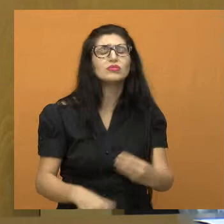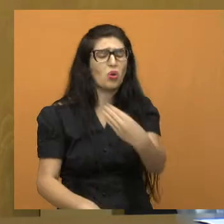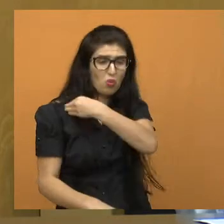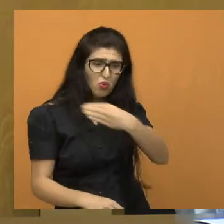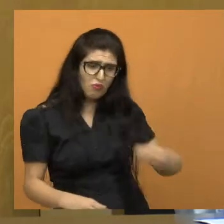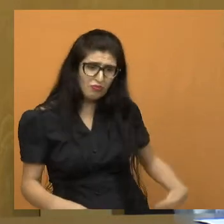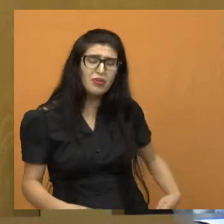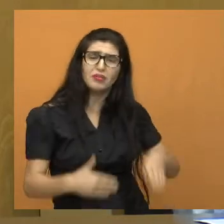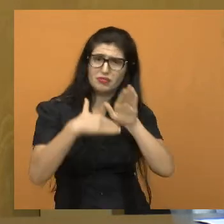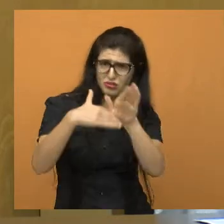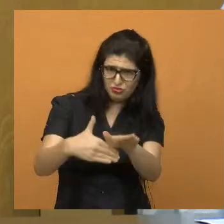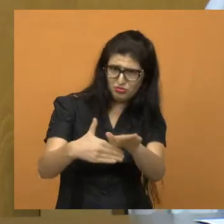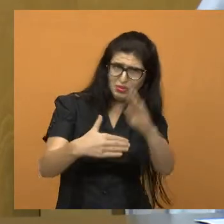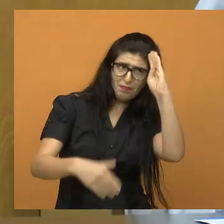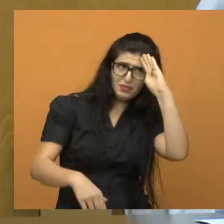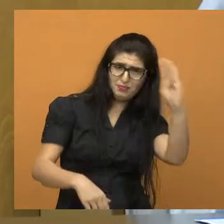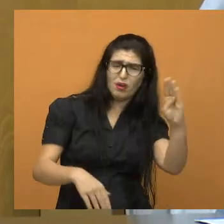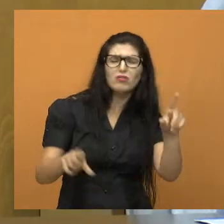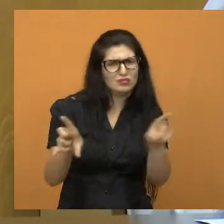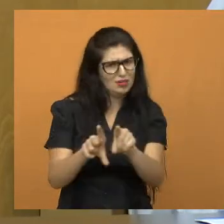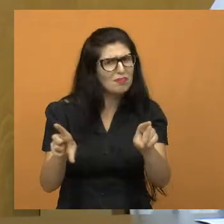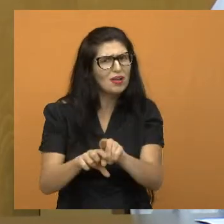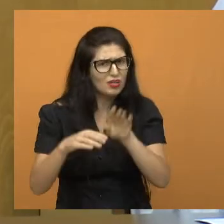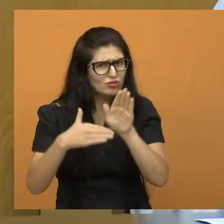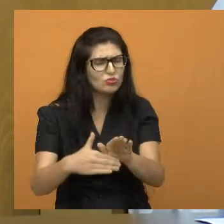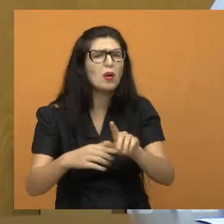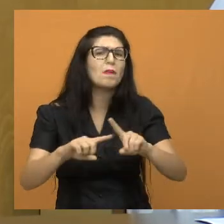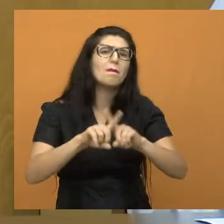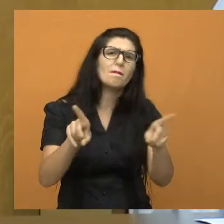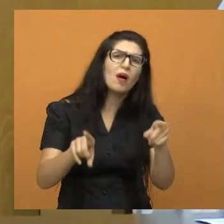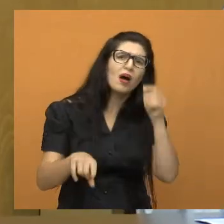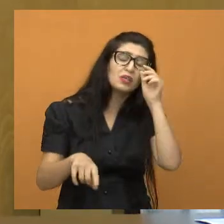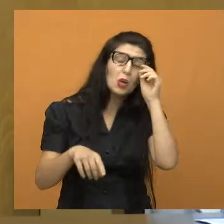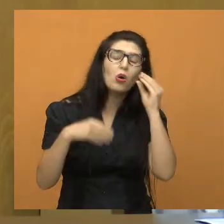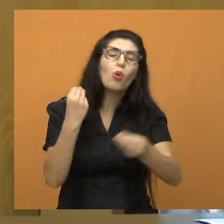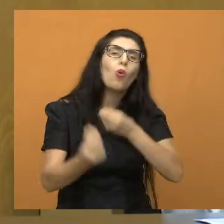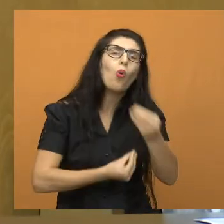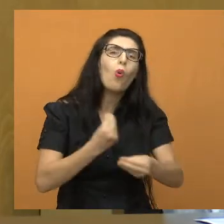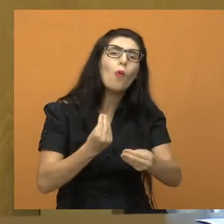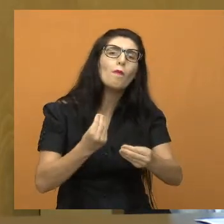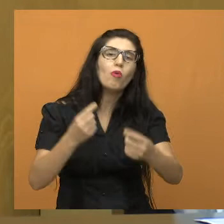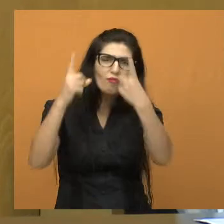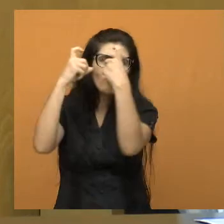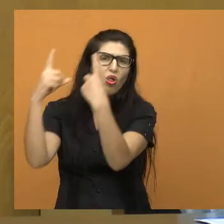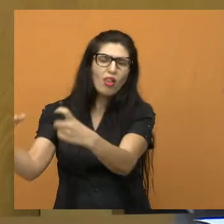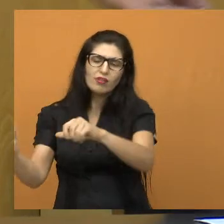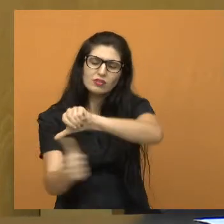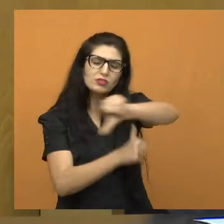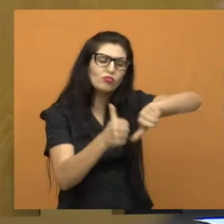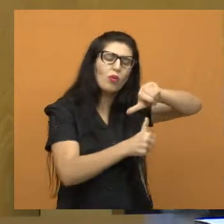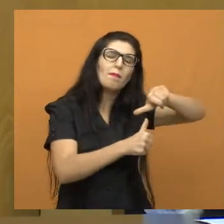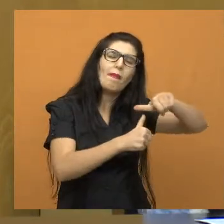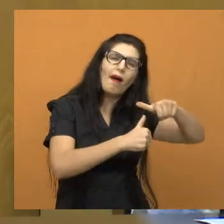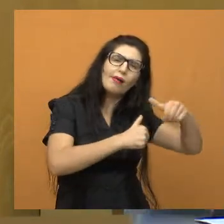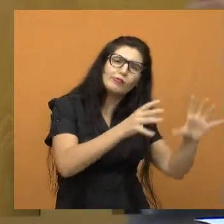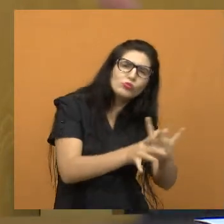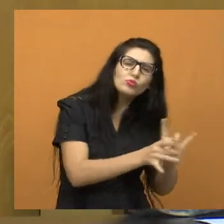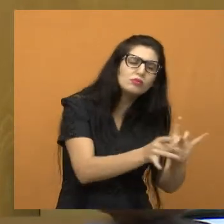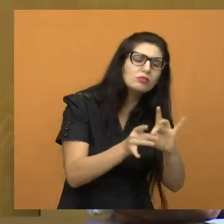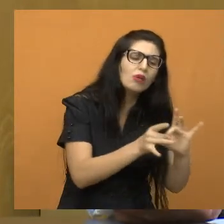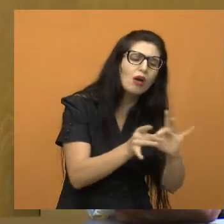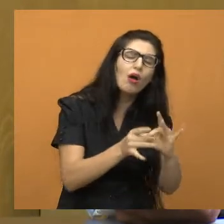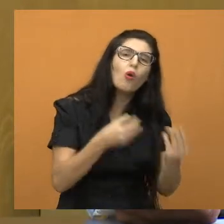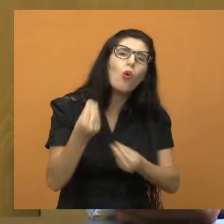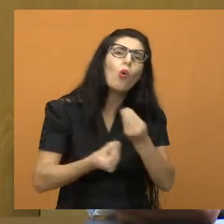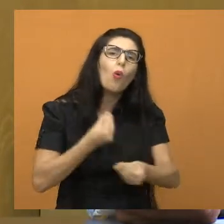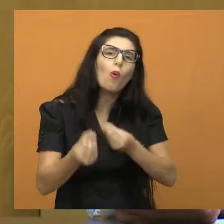papel fundamental, porque para superar, nós temos que começar a enfrentar as violências. E começamos a enfrentar com as